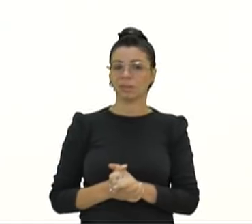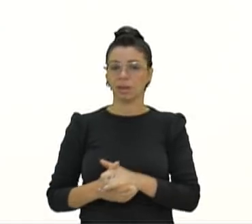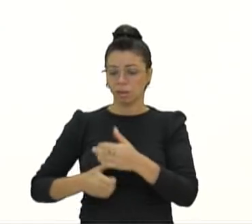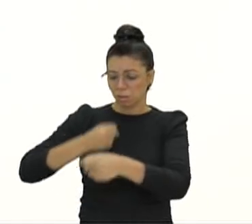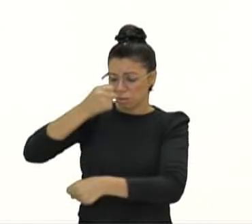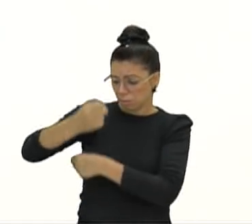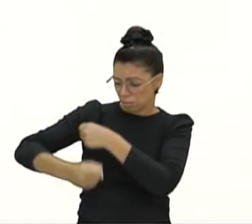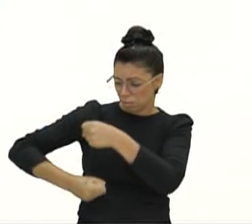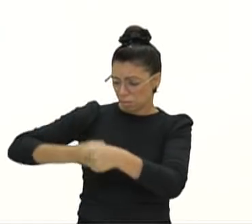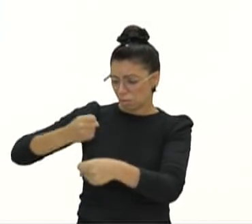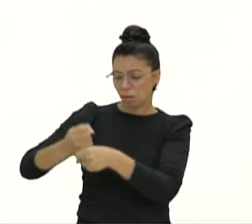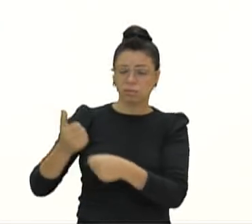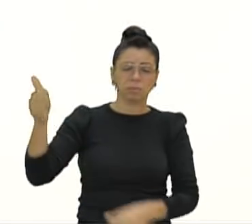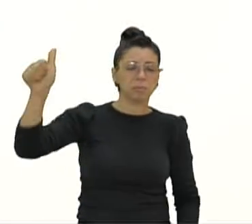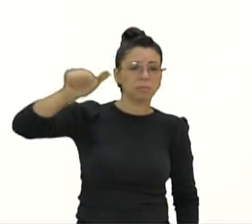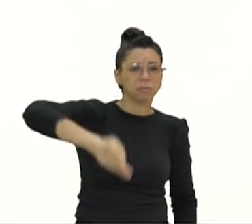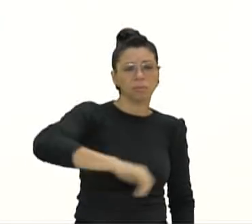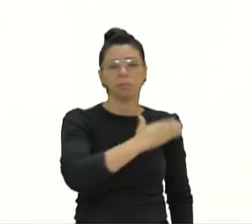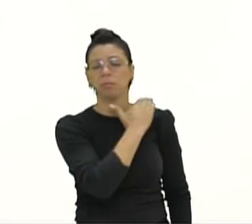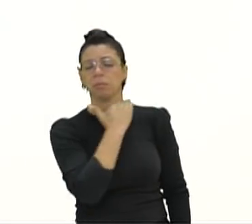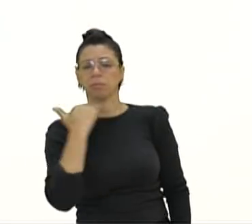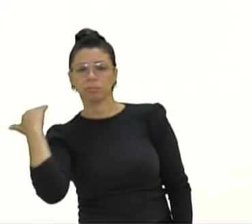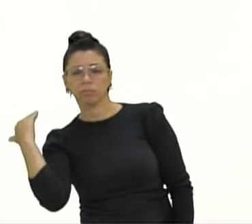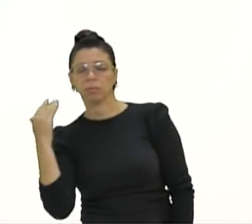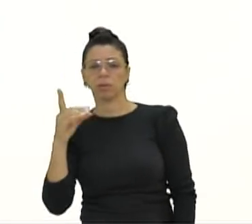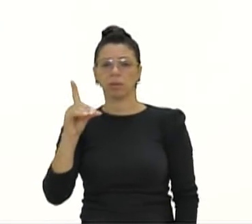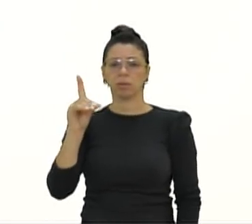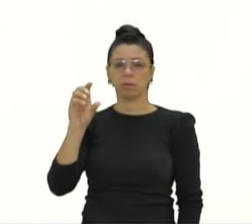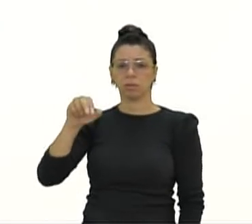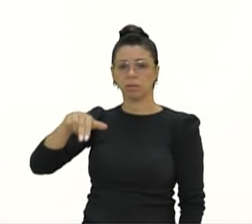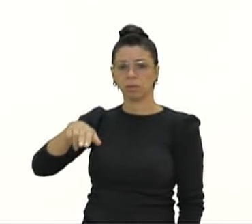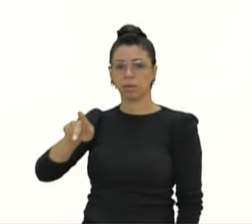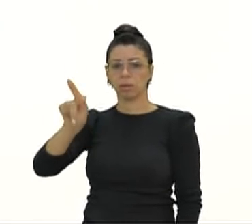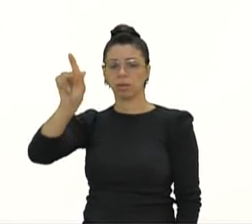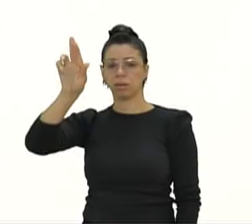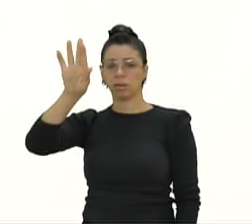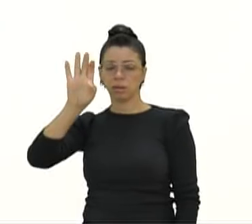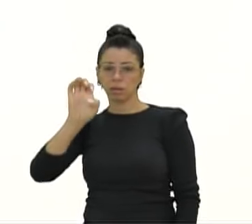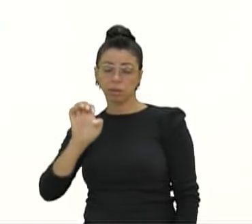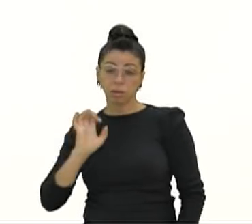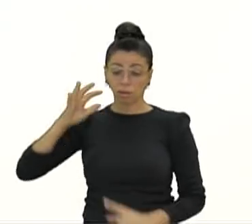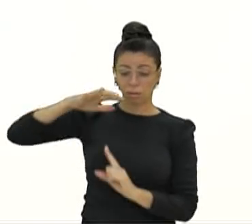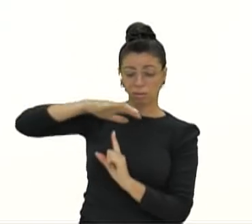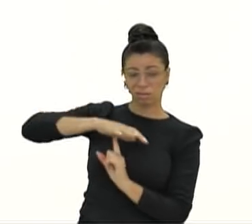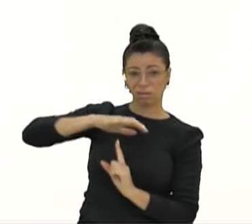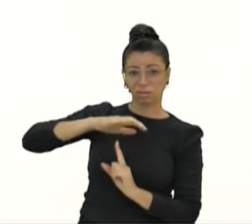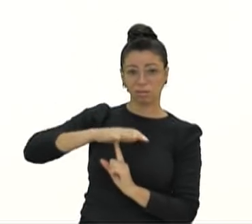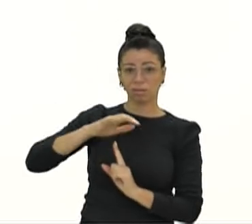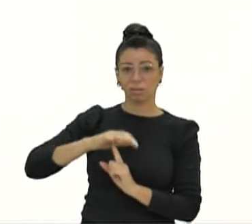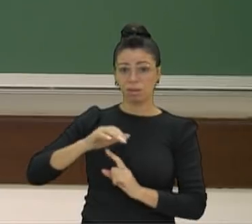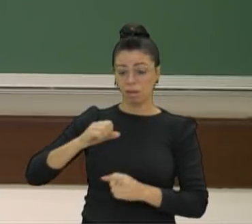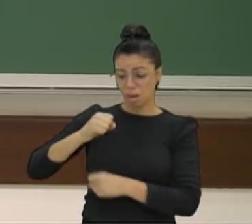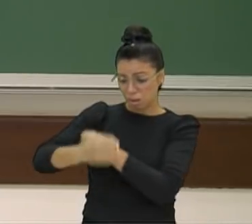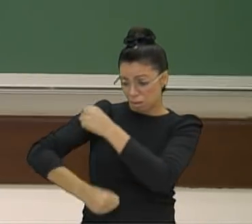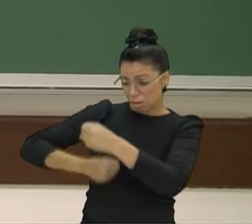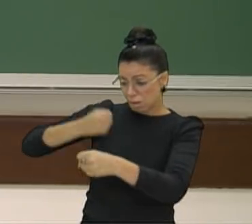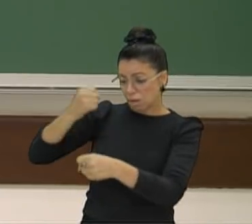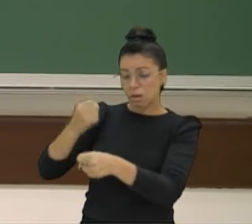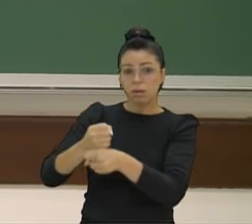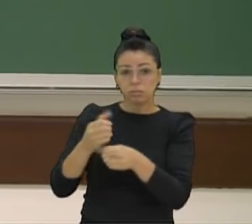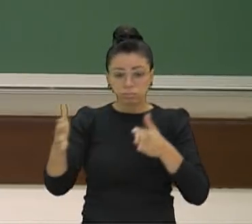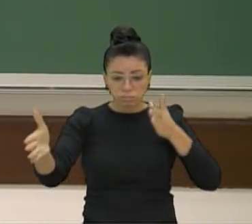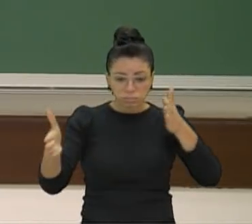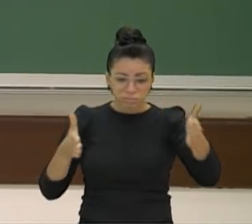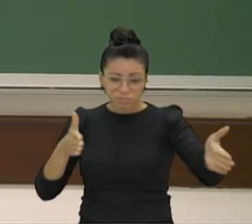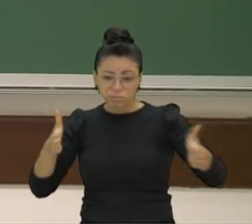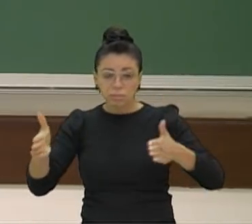em casos e morte por dengue no estado do Paraná. Este foi o pior ano, estamos falando de um